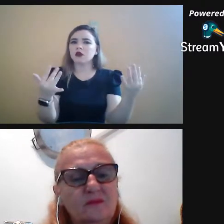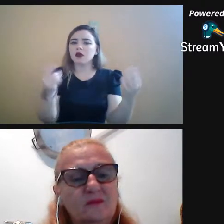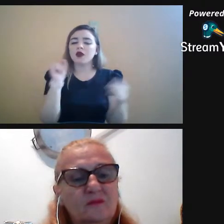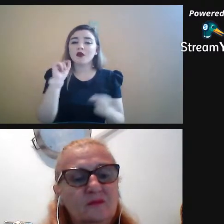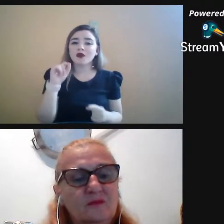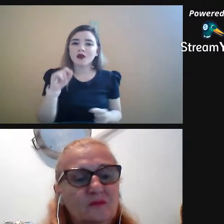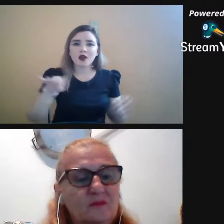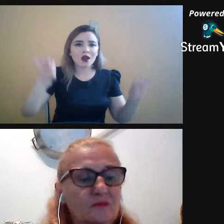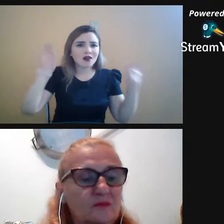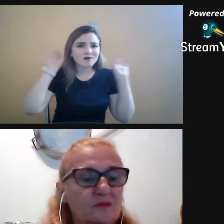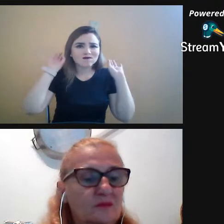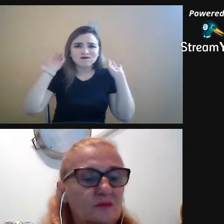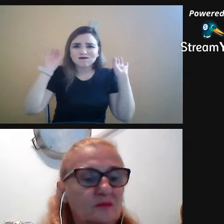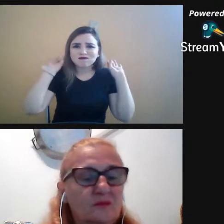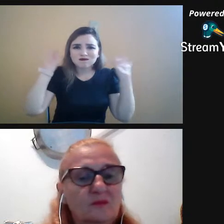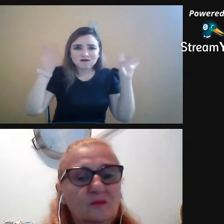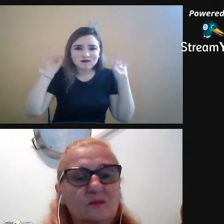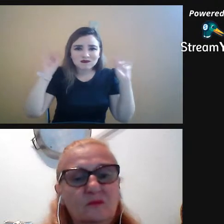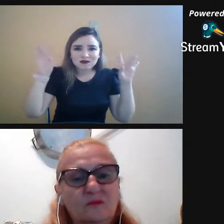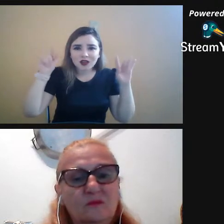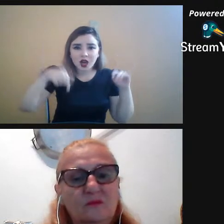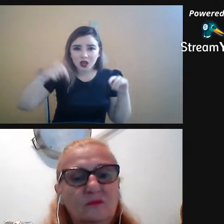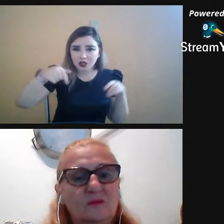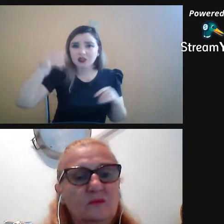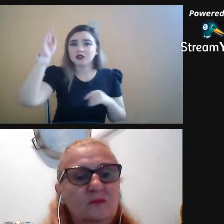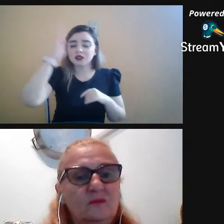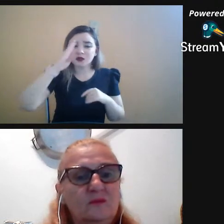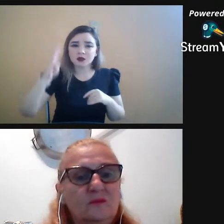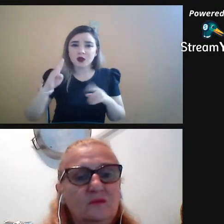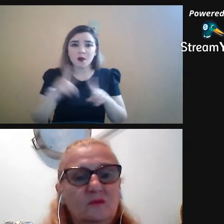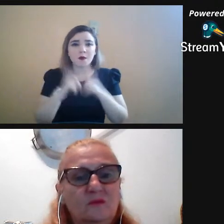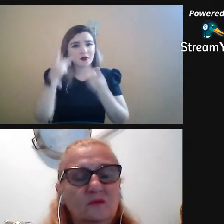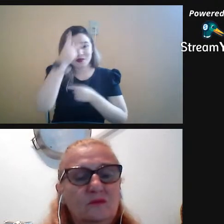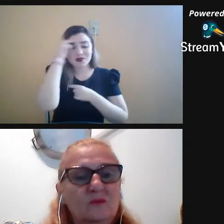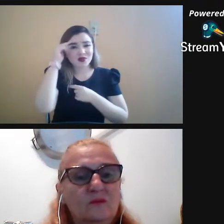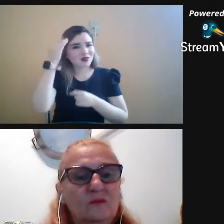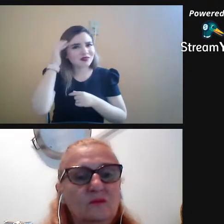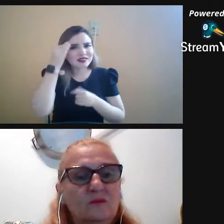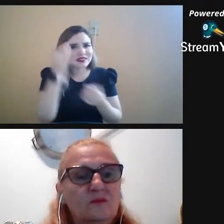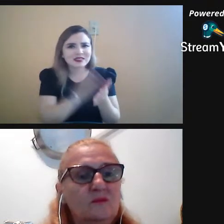gente tem de recurso ambiental no Brasil. Mas as pessoas não entendem